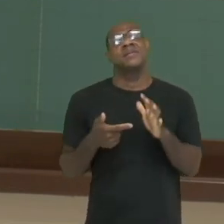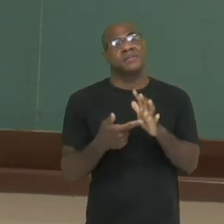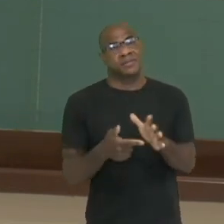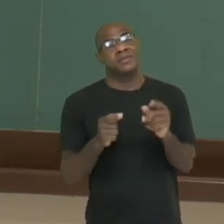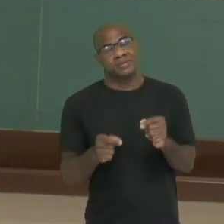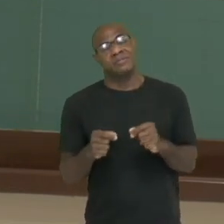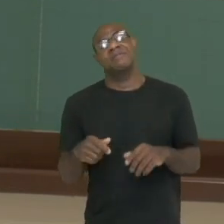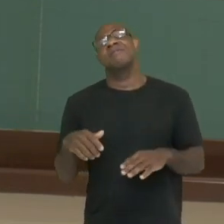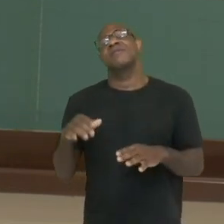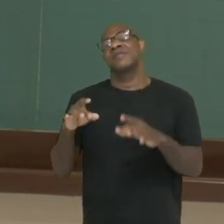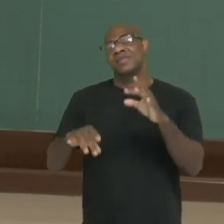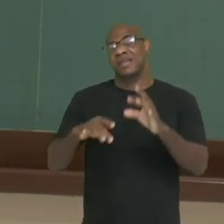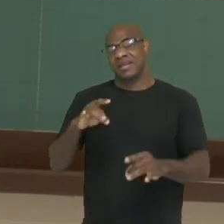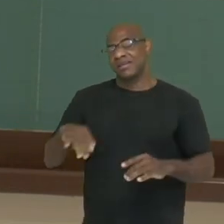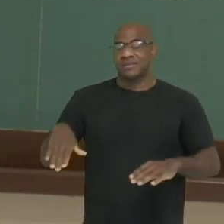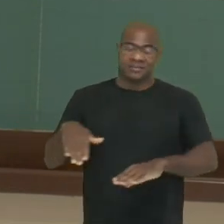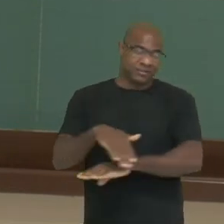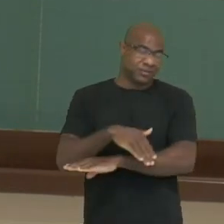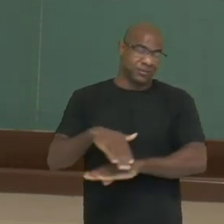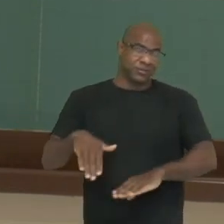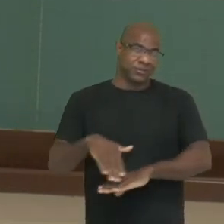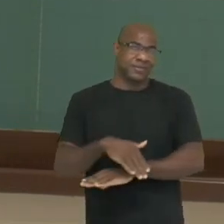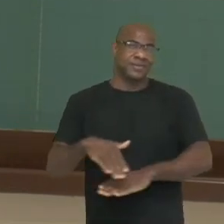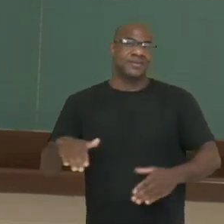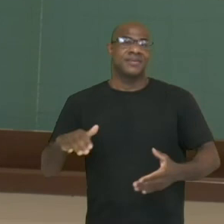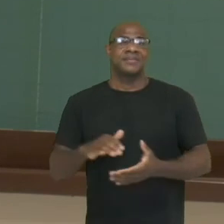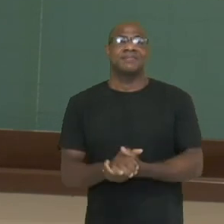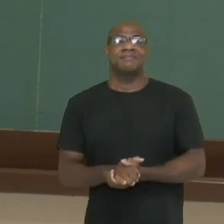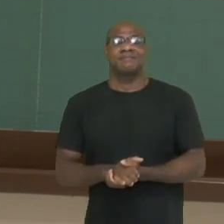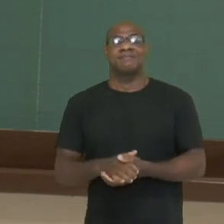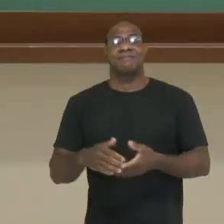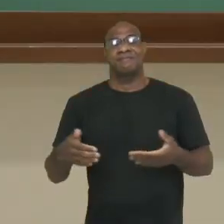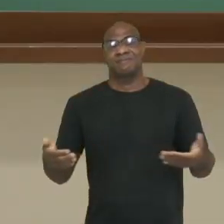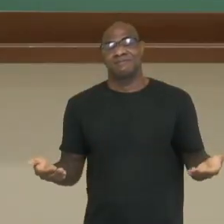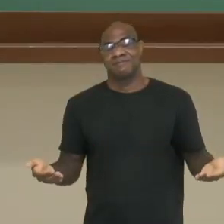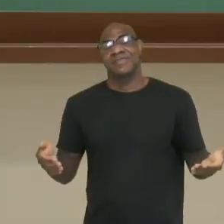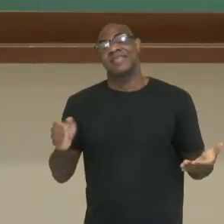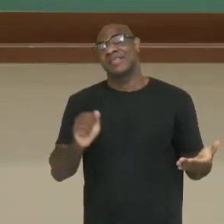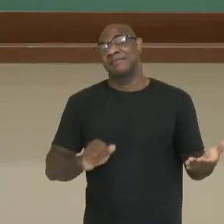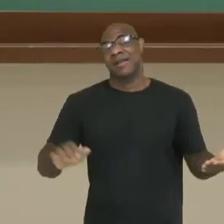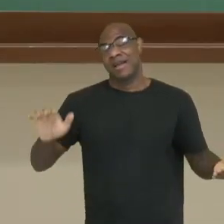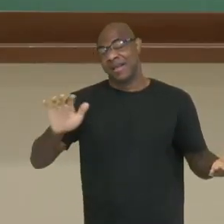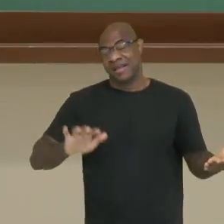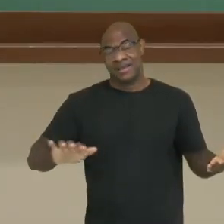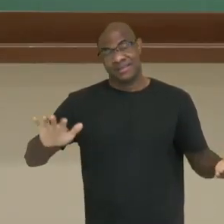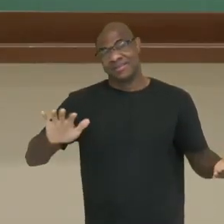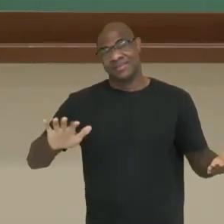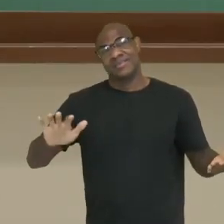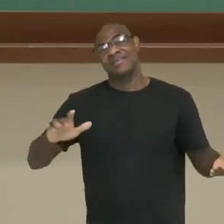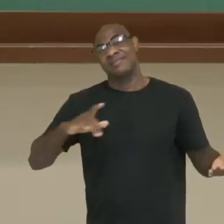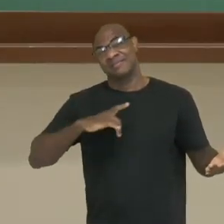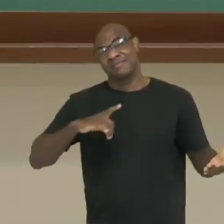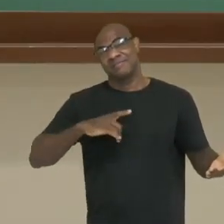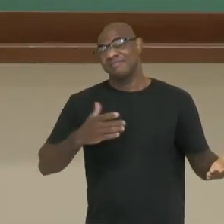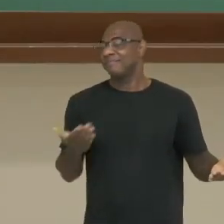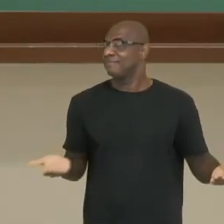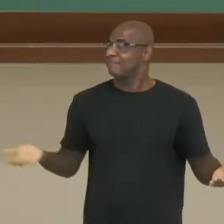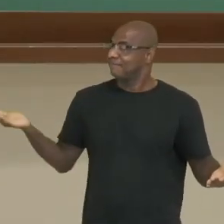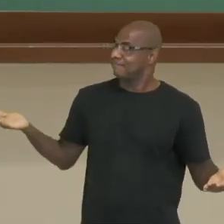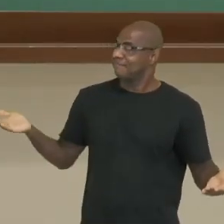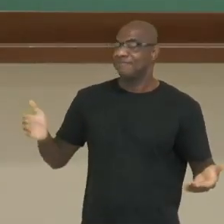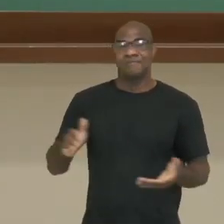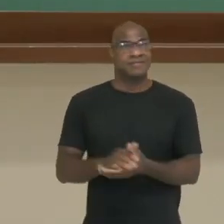rua também com o seu teatro contado através de imagens, né? De imagens ali criadas no papel, e